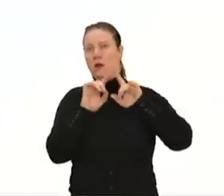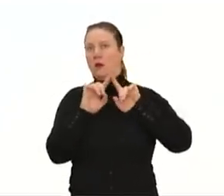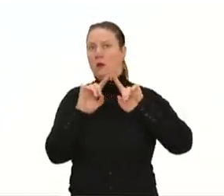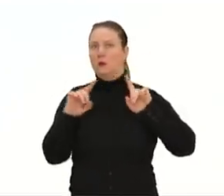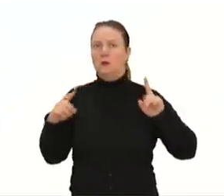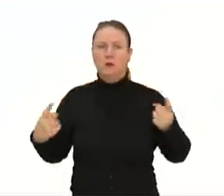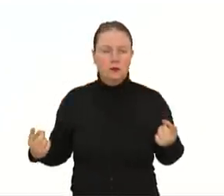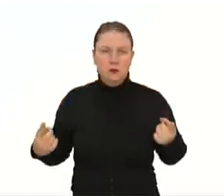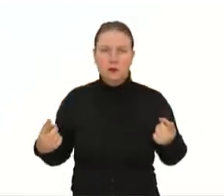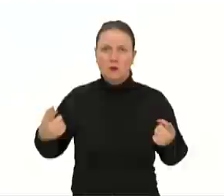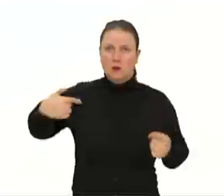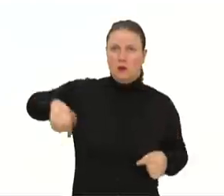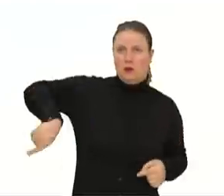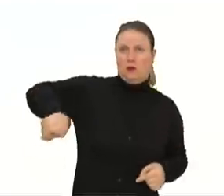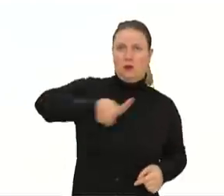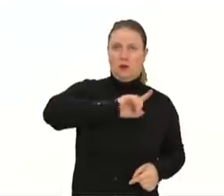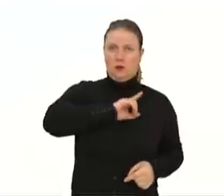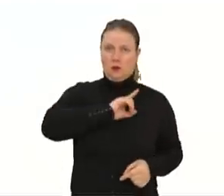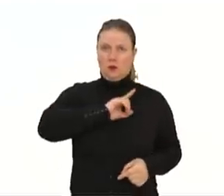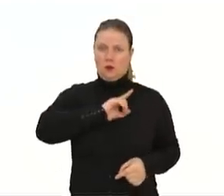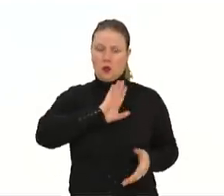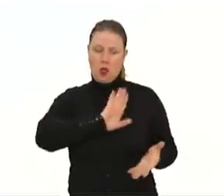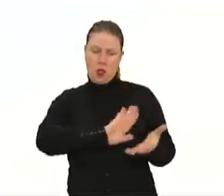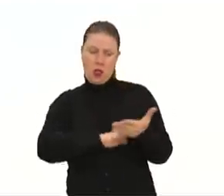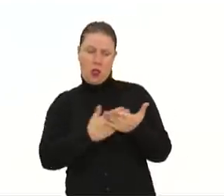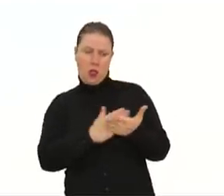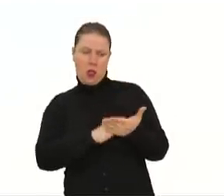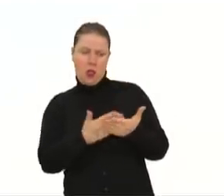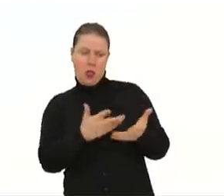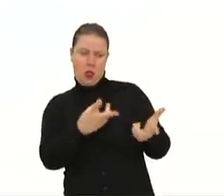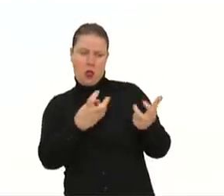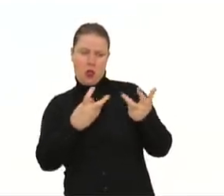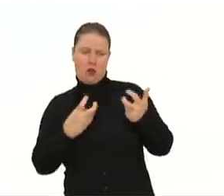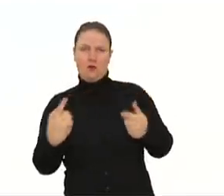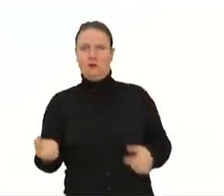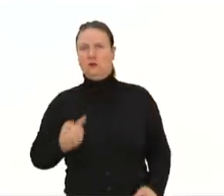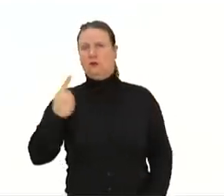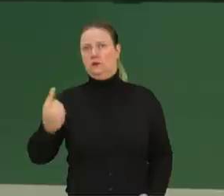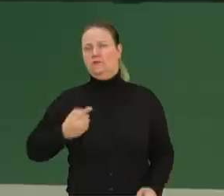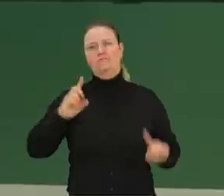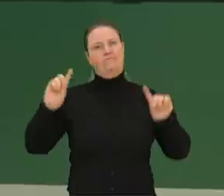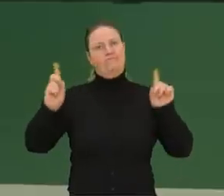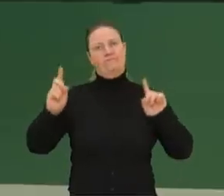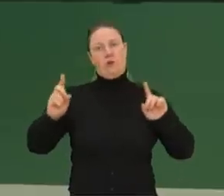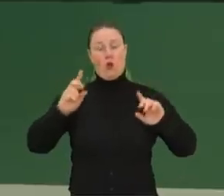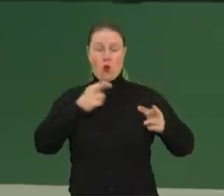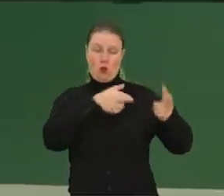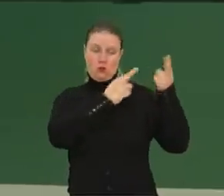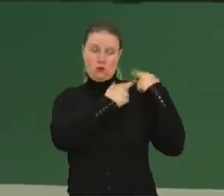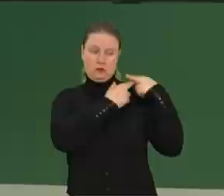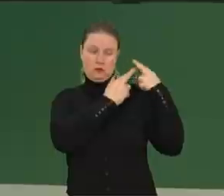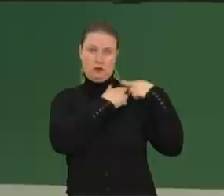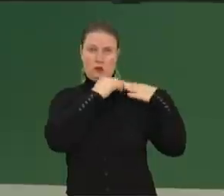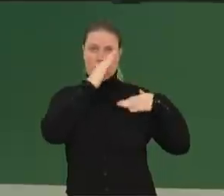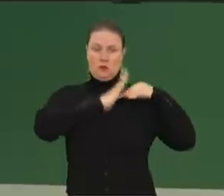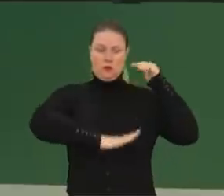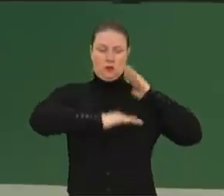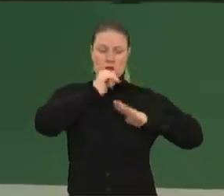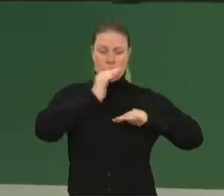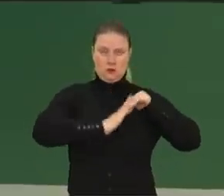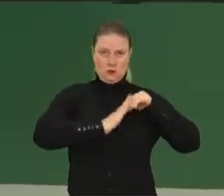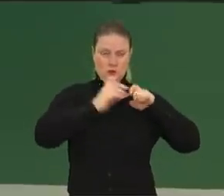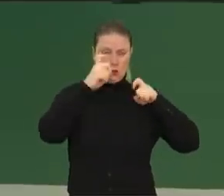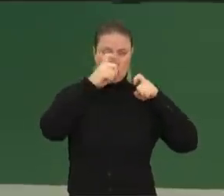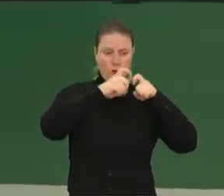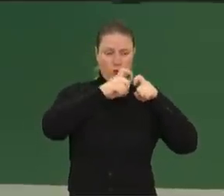momento nenhum, né? Nós devemos interpretar sozinhos, tá? É o médico que vai observar os resultados, então é